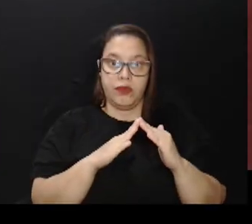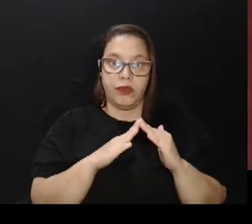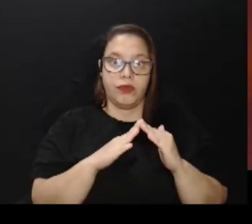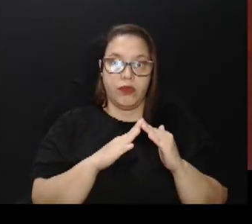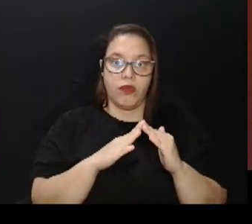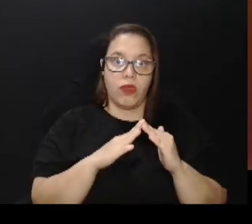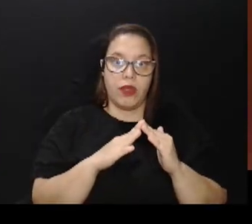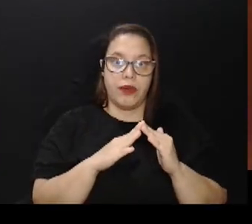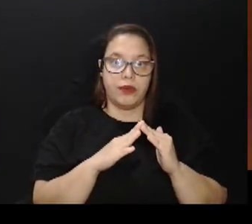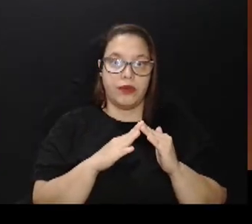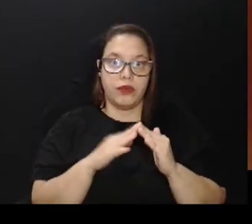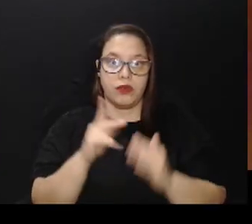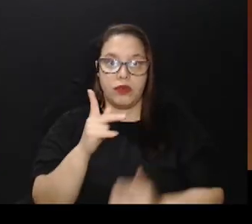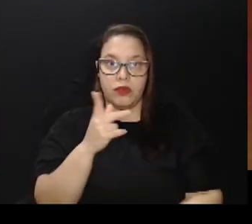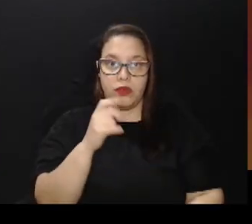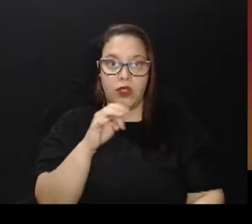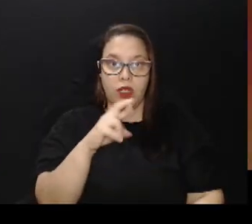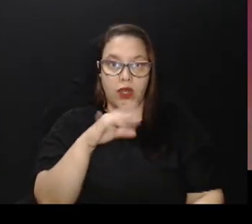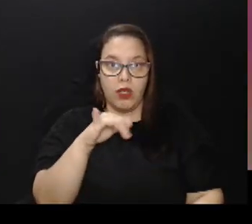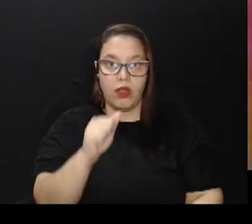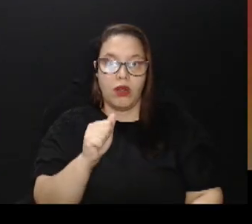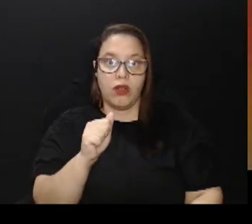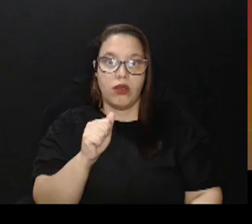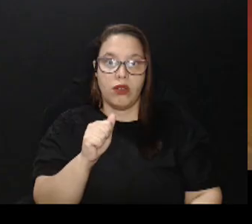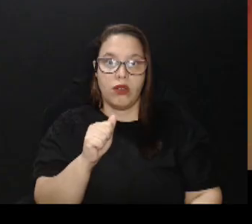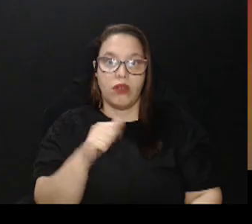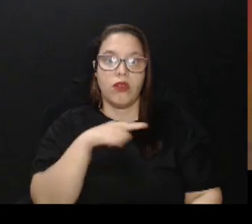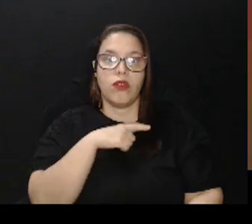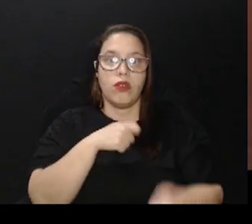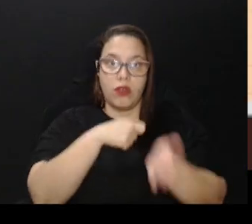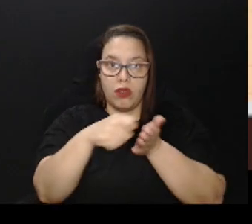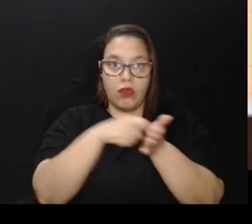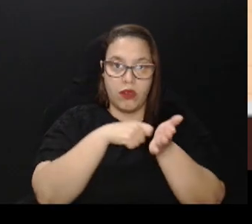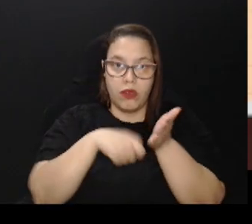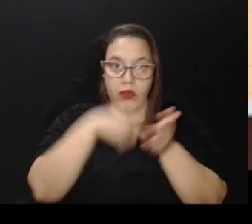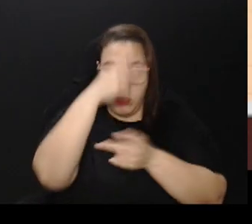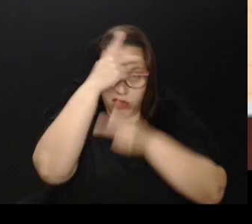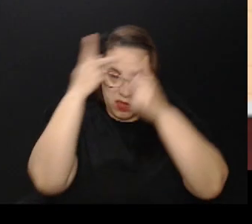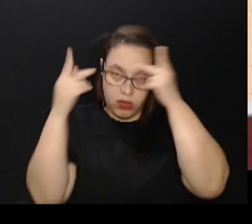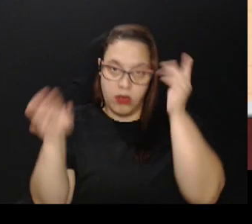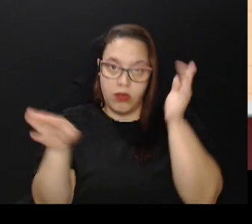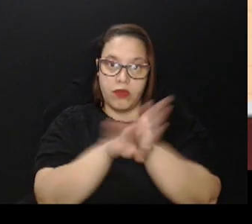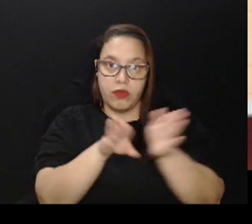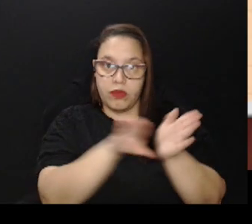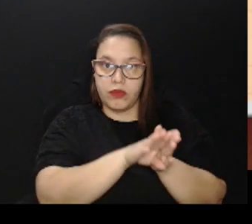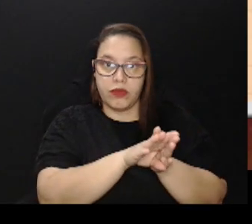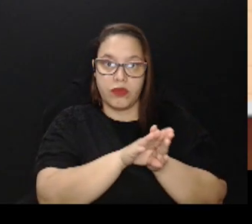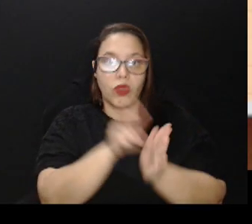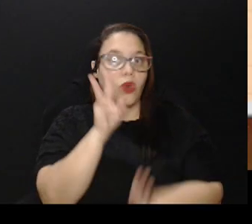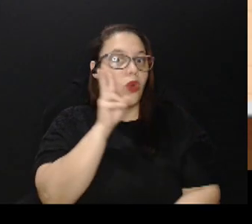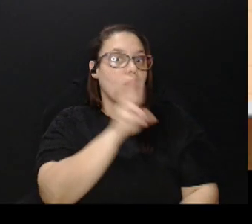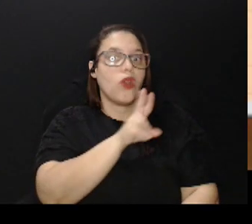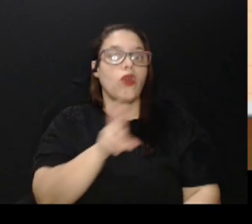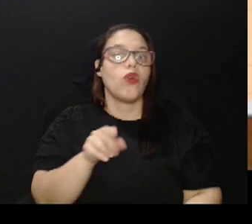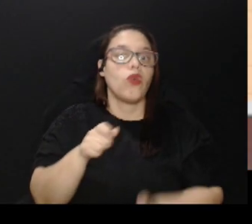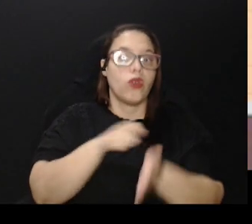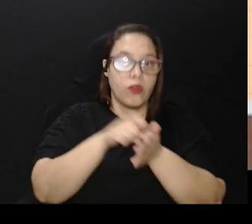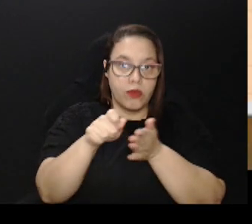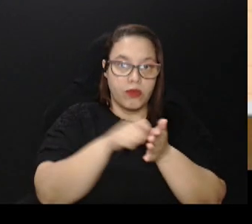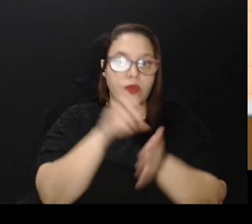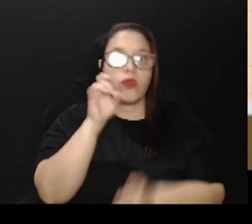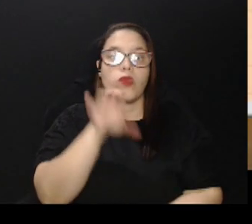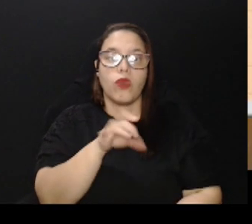hospedaria provisória, né? Ele tem os registros de pessoas chegando, né? Você vê que são registros realmente só dos maridos, né,